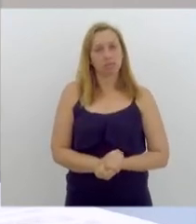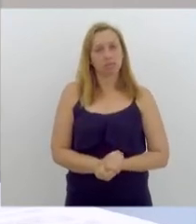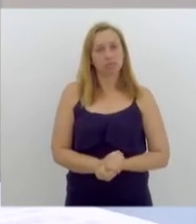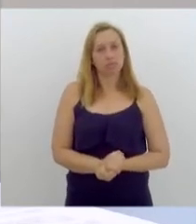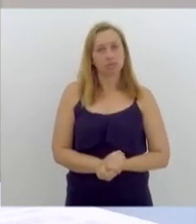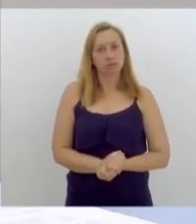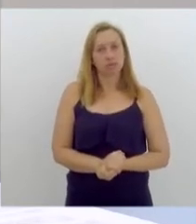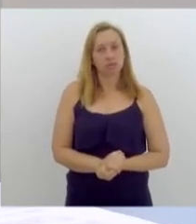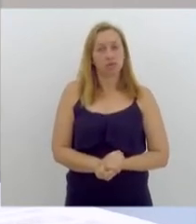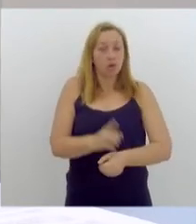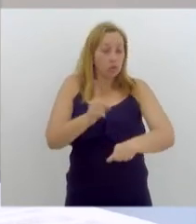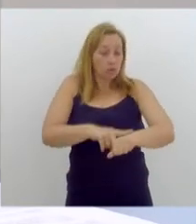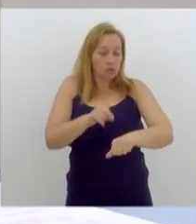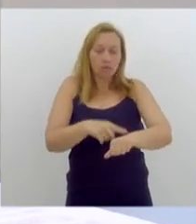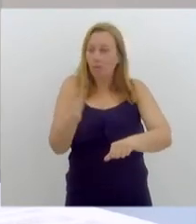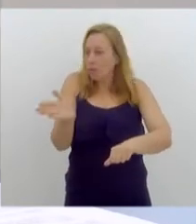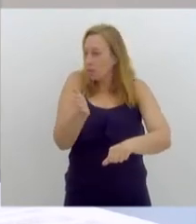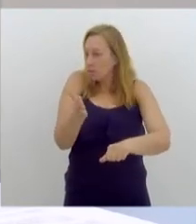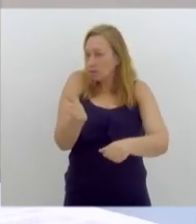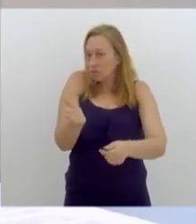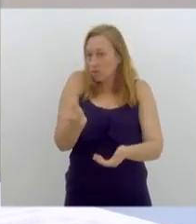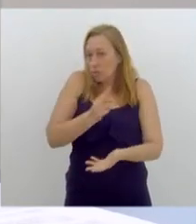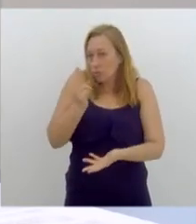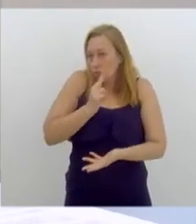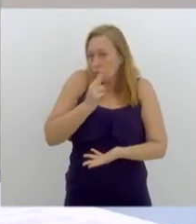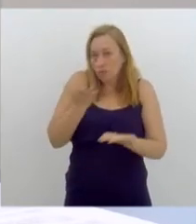E o tempo tá passando